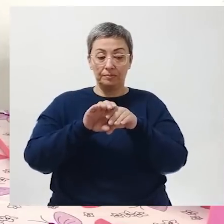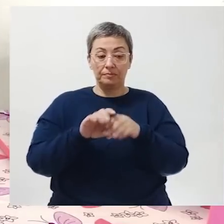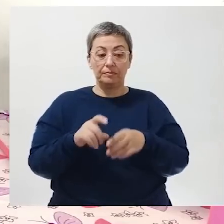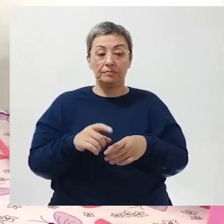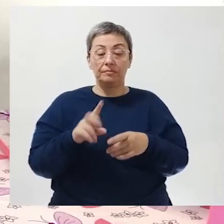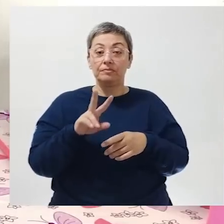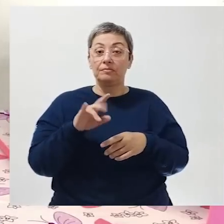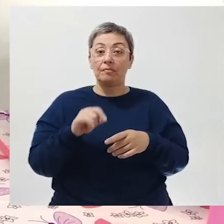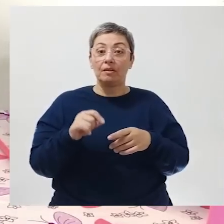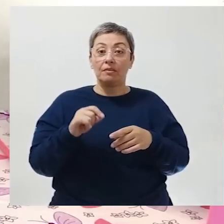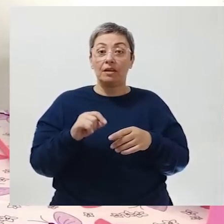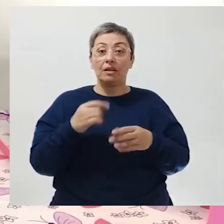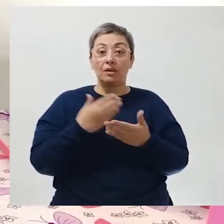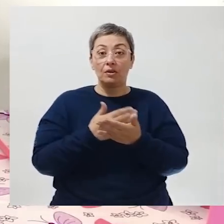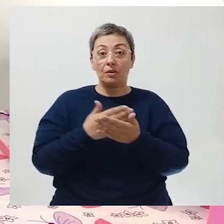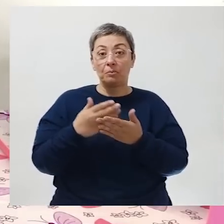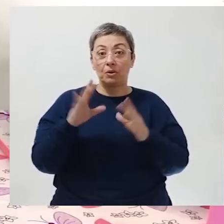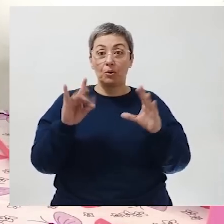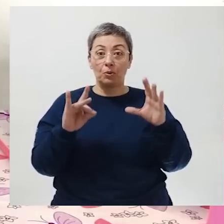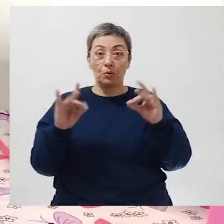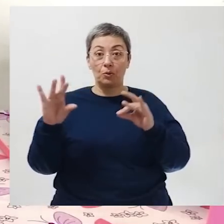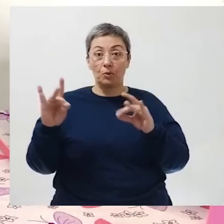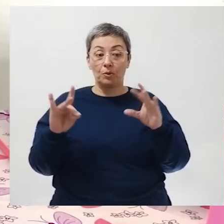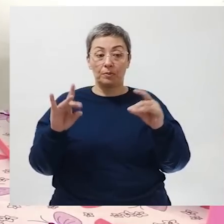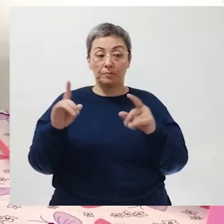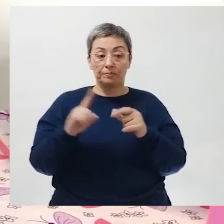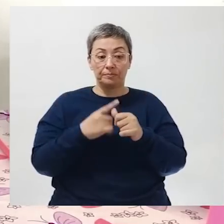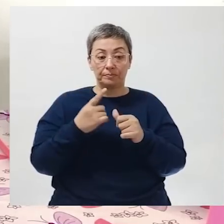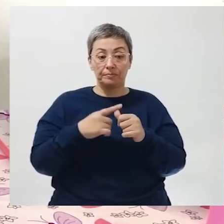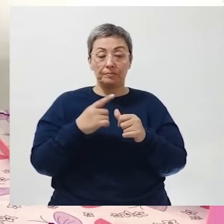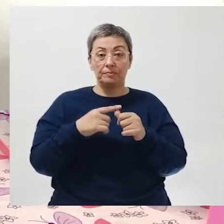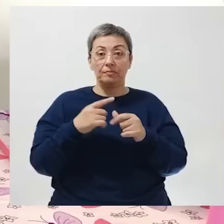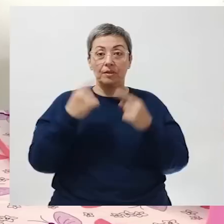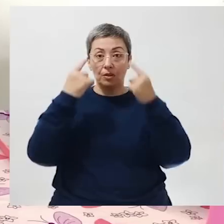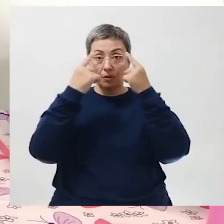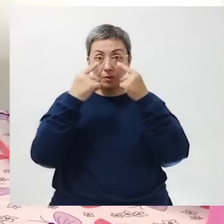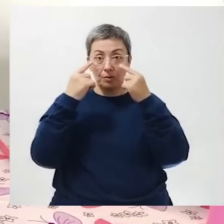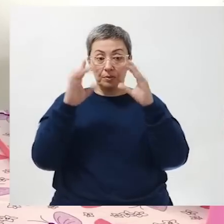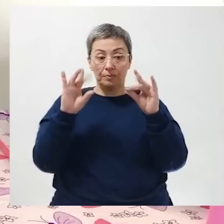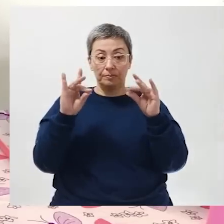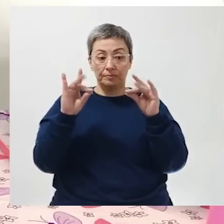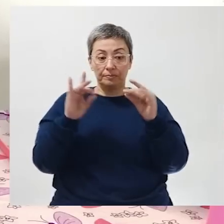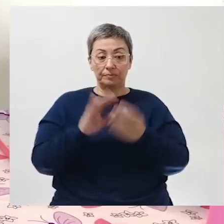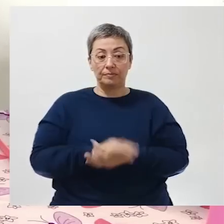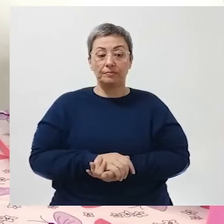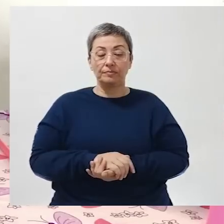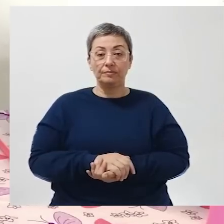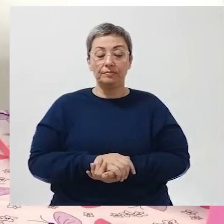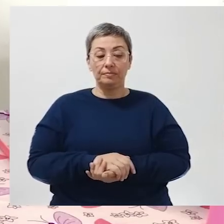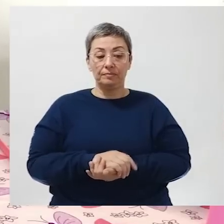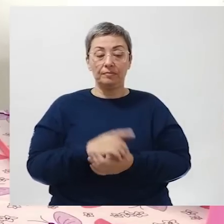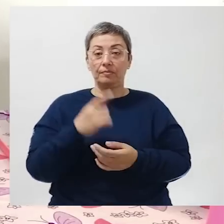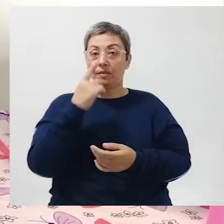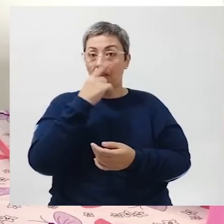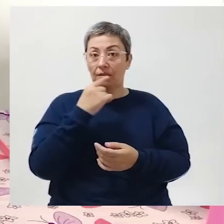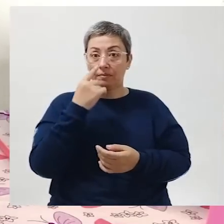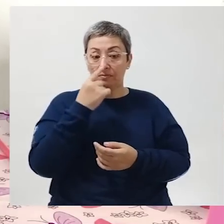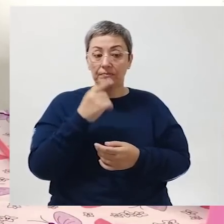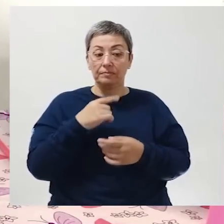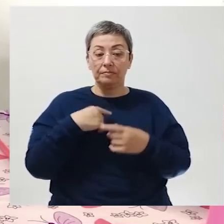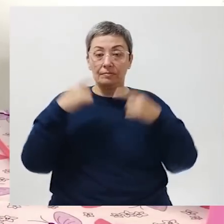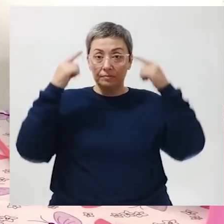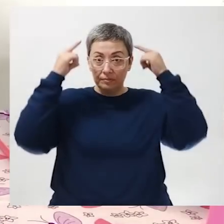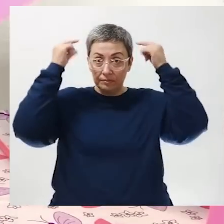outro e vamos começar a colar. Primeiro a gente vai colar os olhinhos do porquinho, o narizinho do porquinho,